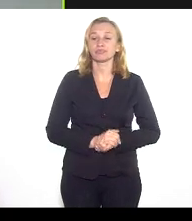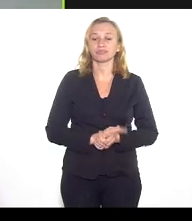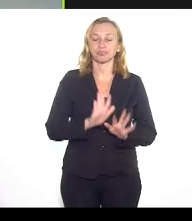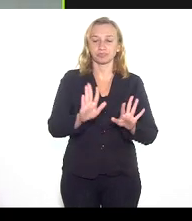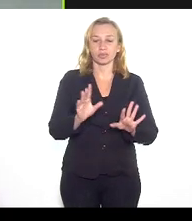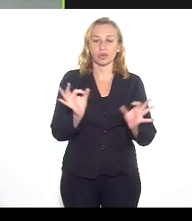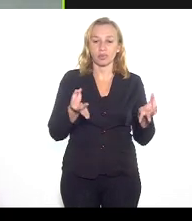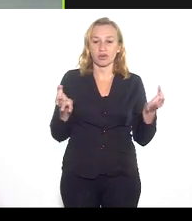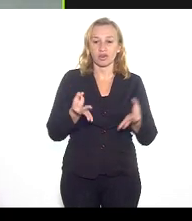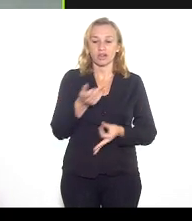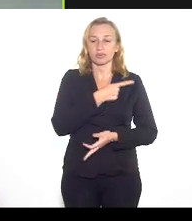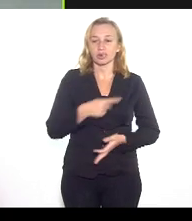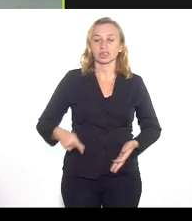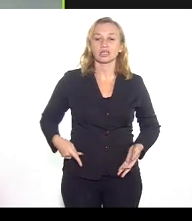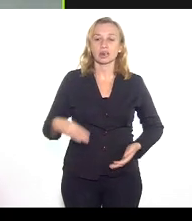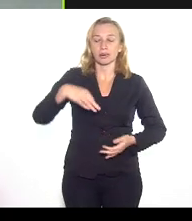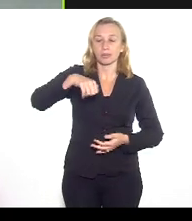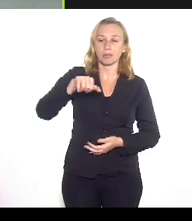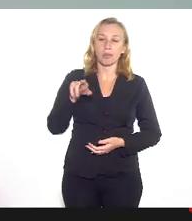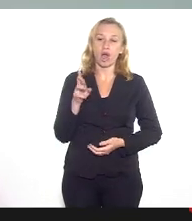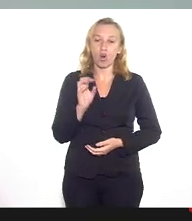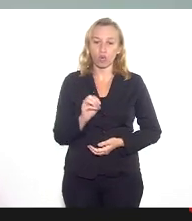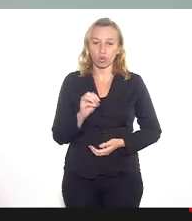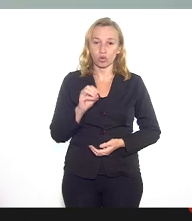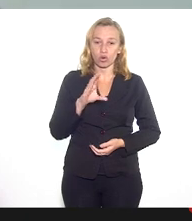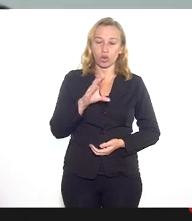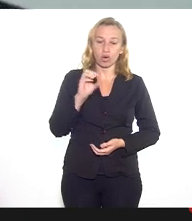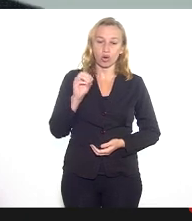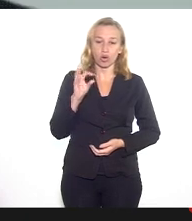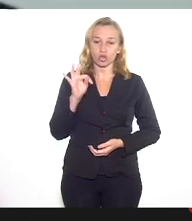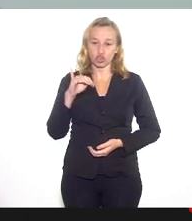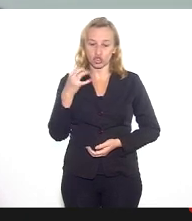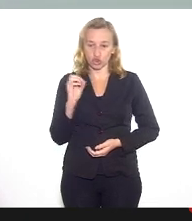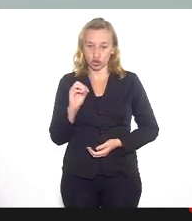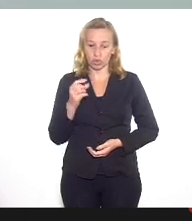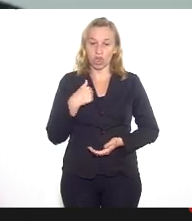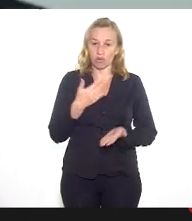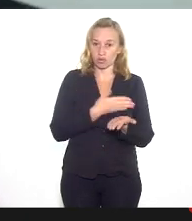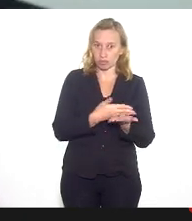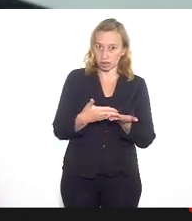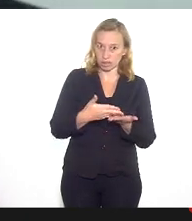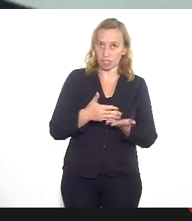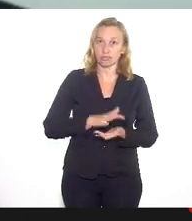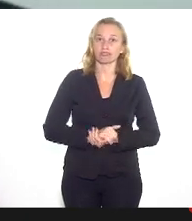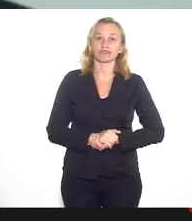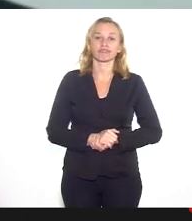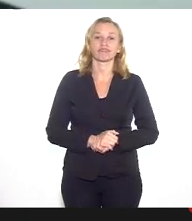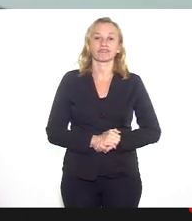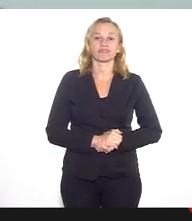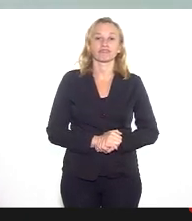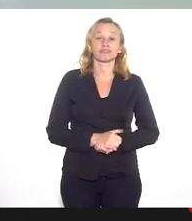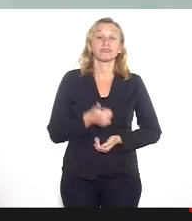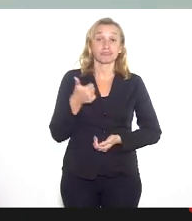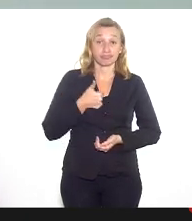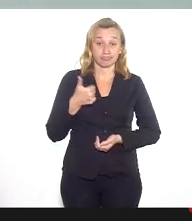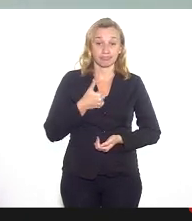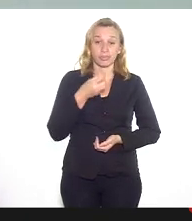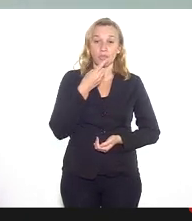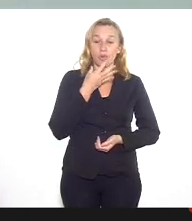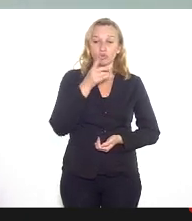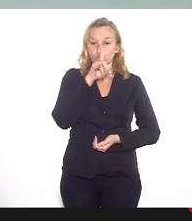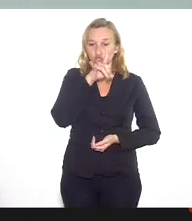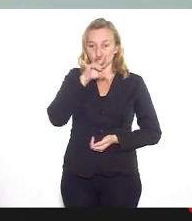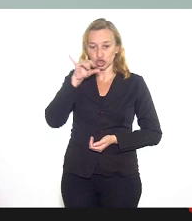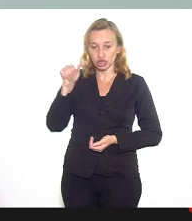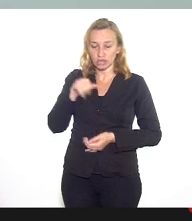Presidente, aqui é Mauro Coutinho. Eu vou, então, iniciar. Primeiramente, bom dia